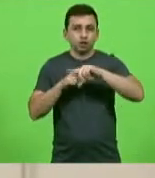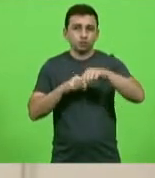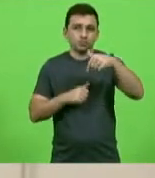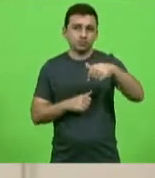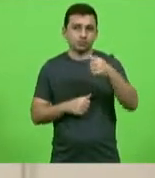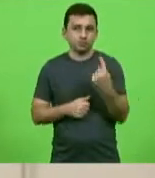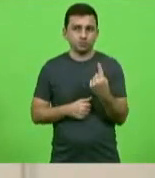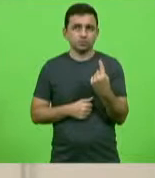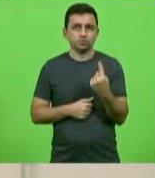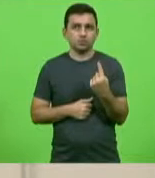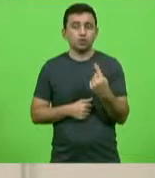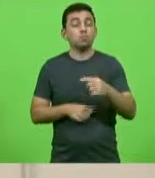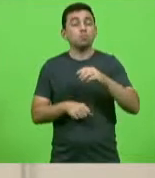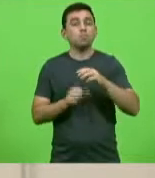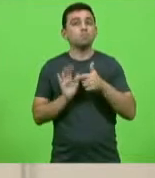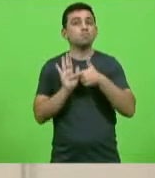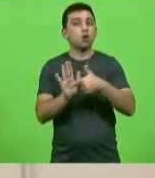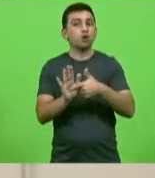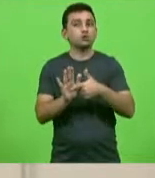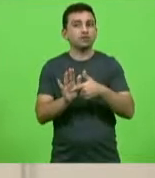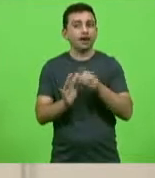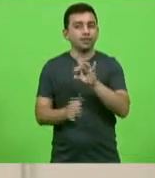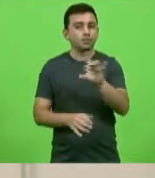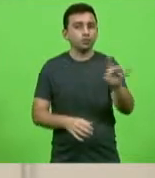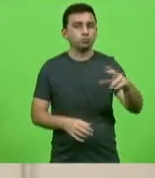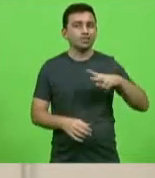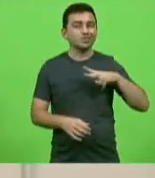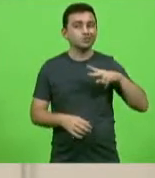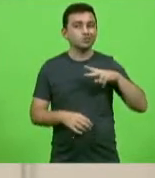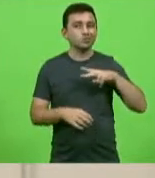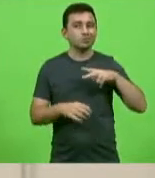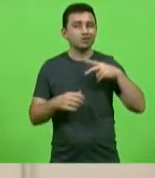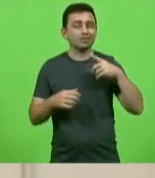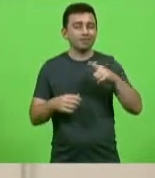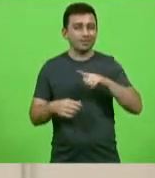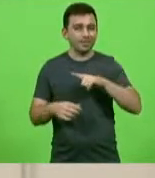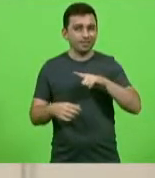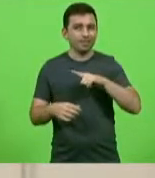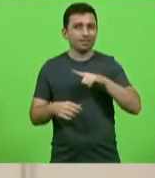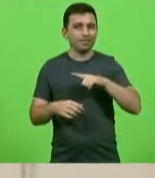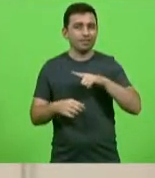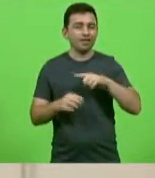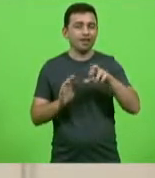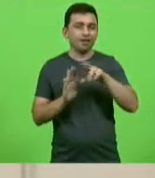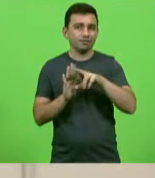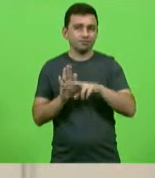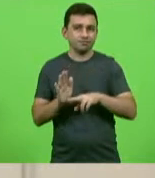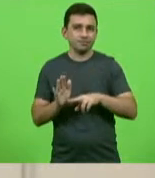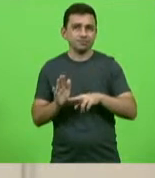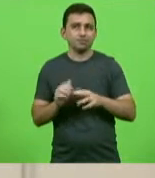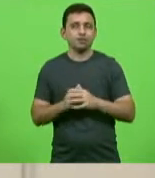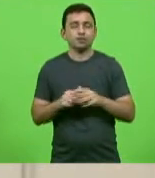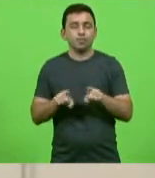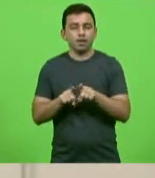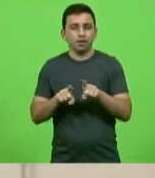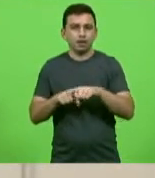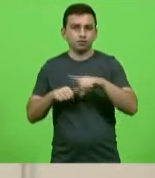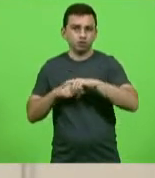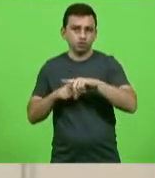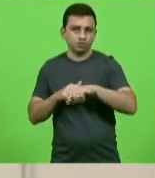indica as atribuições privativas do governador. a norma do artigo